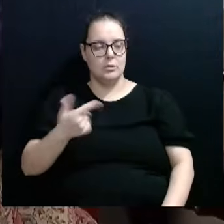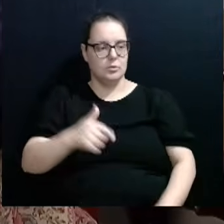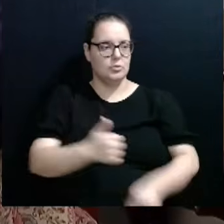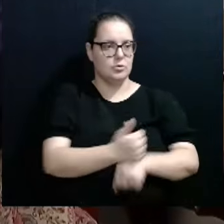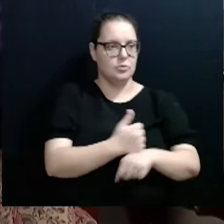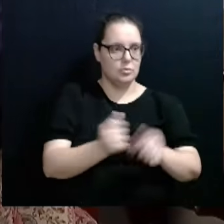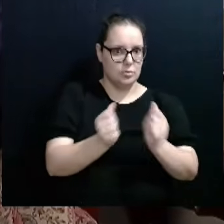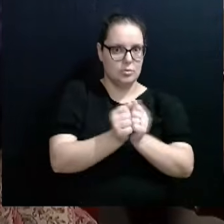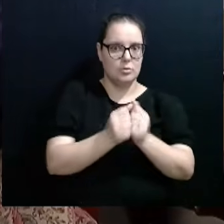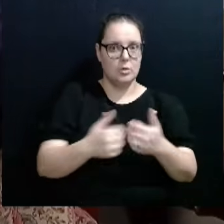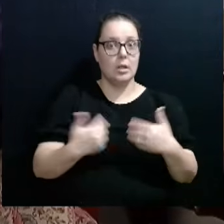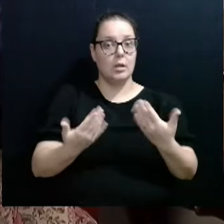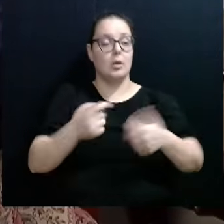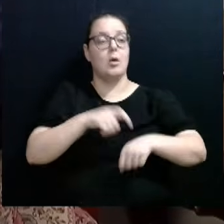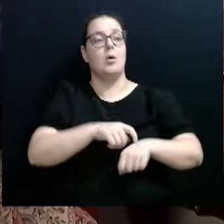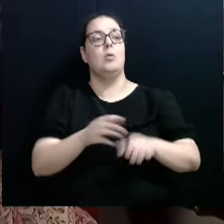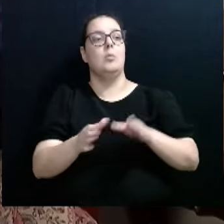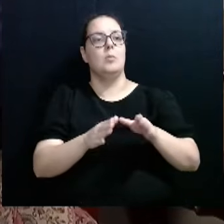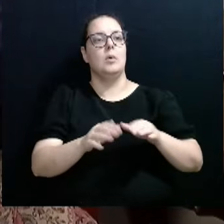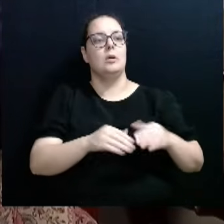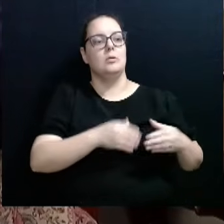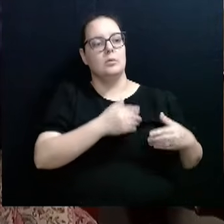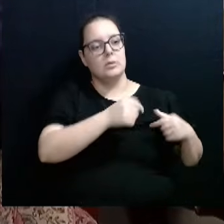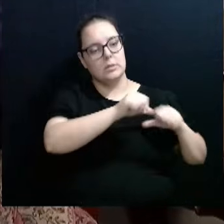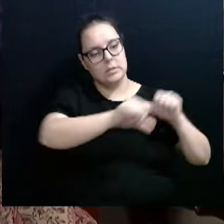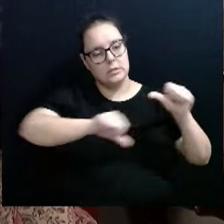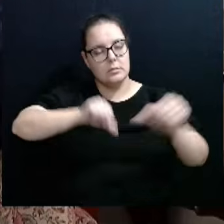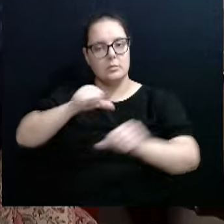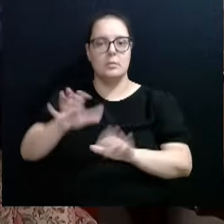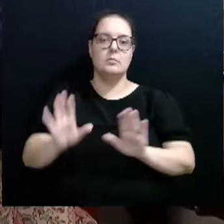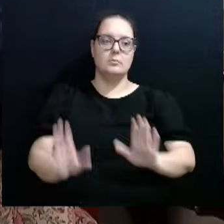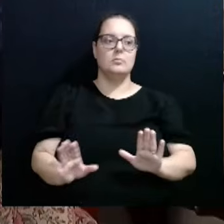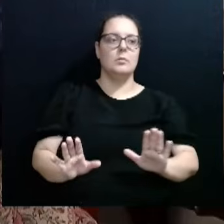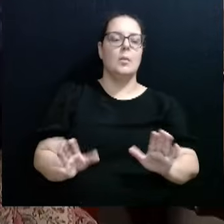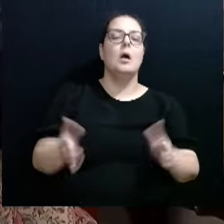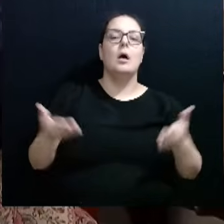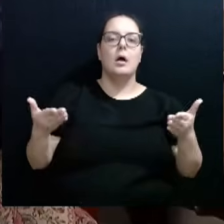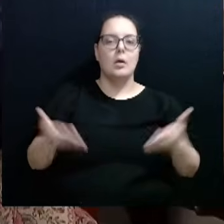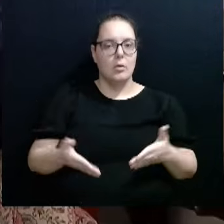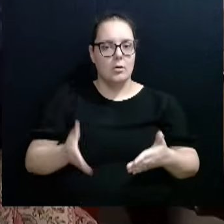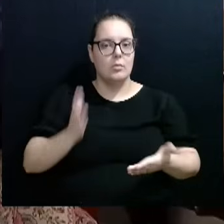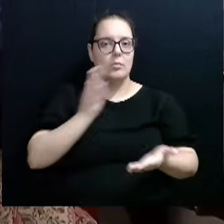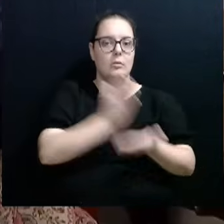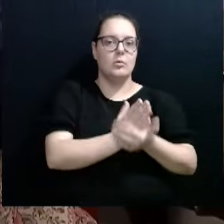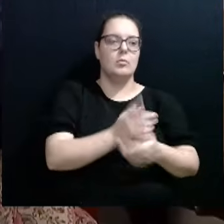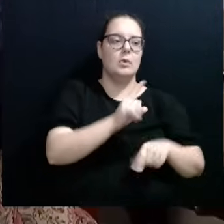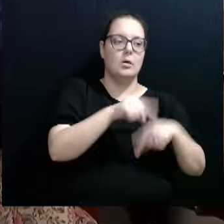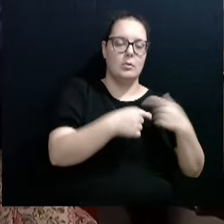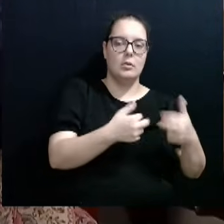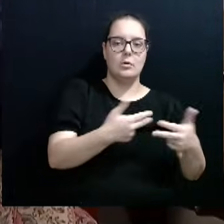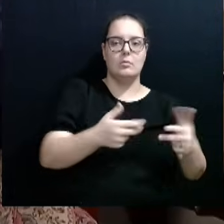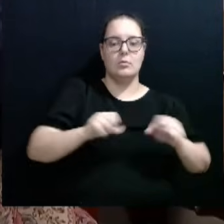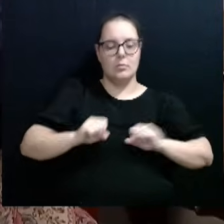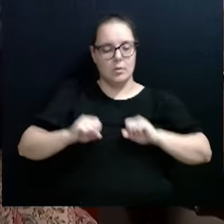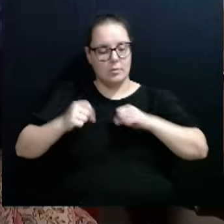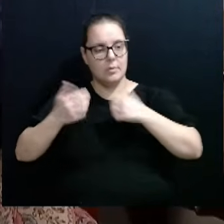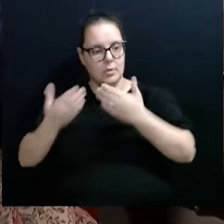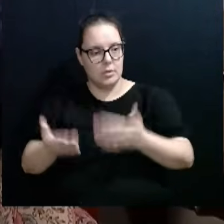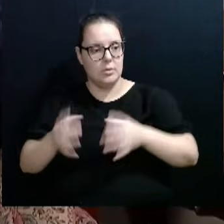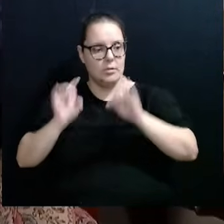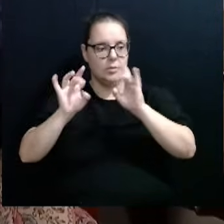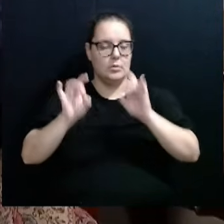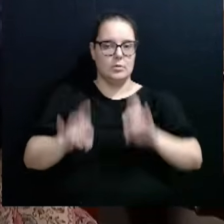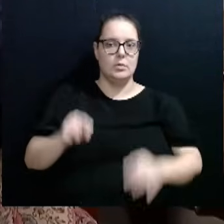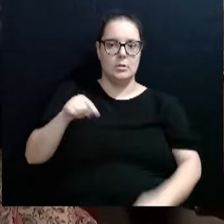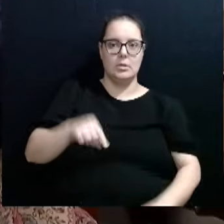dessa trajetória, Flávio, você chegou e falou, não, agora eu vou parar de fazer outra coisa e vou me dedicar exclusivamente a esse negócio? O